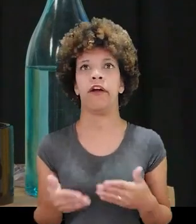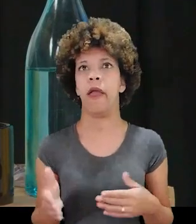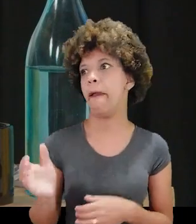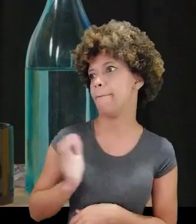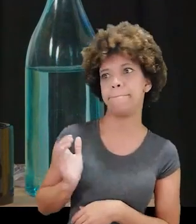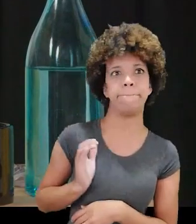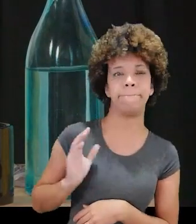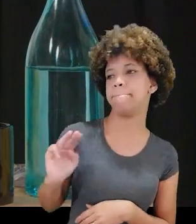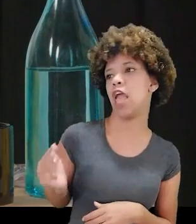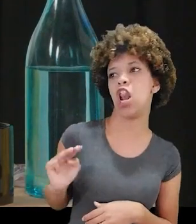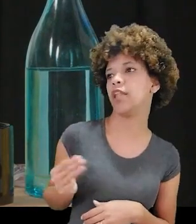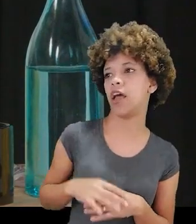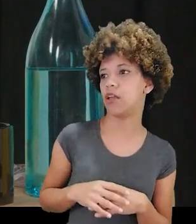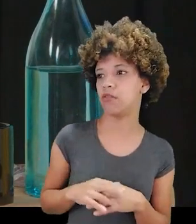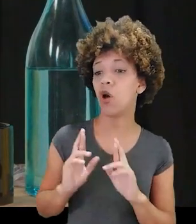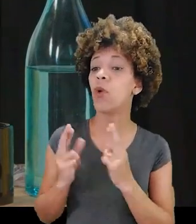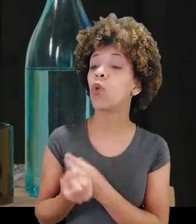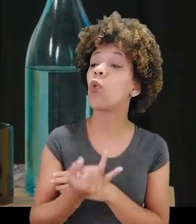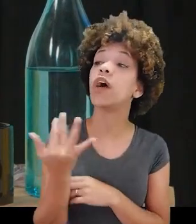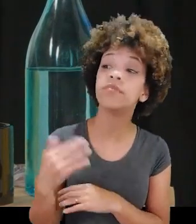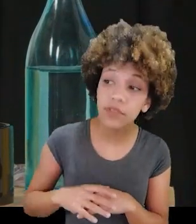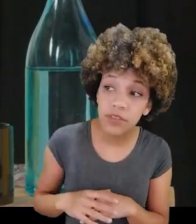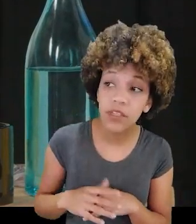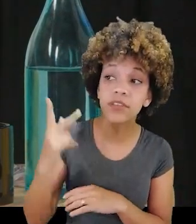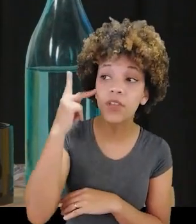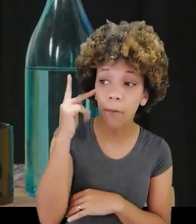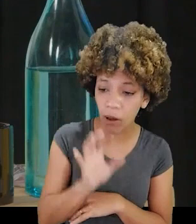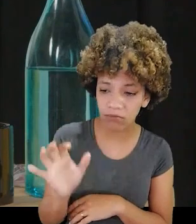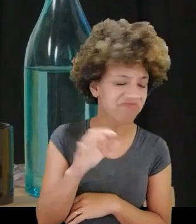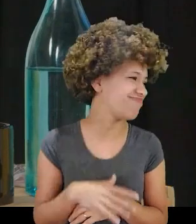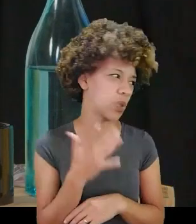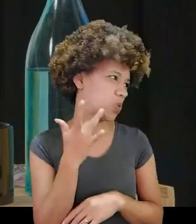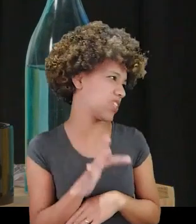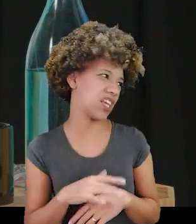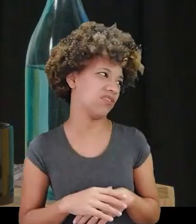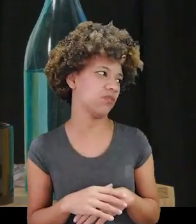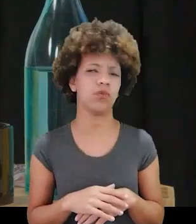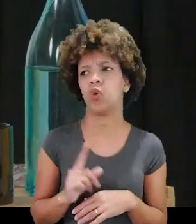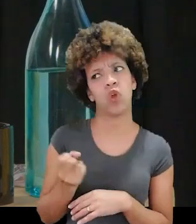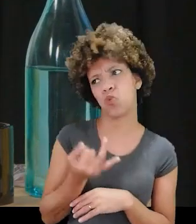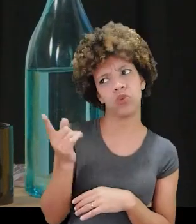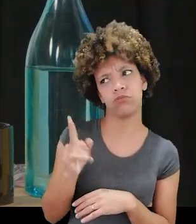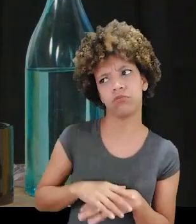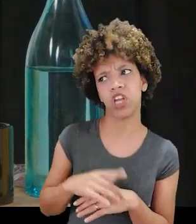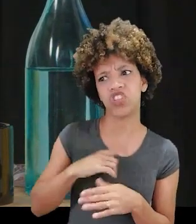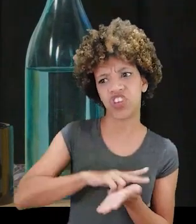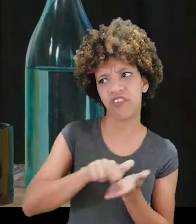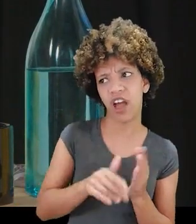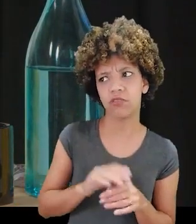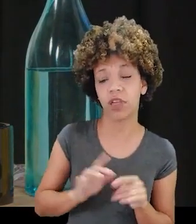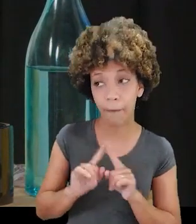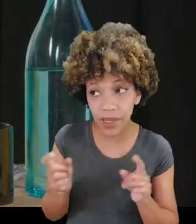sim dia assim nossa ficou milionário pega pega quantos rede de posto tá em São Paulo rede grande lá não vou saber não é tantas não